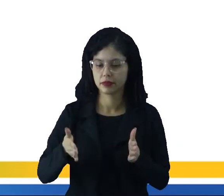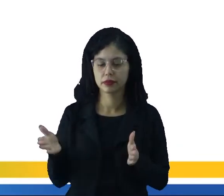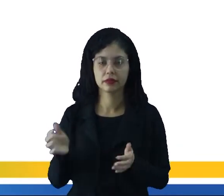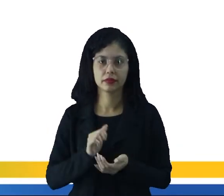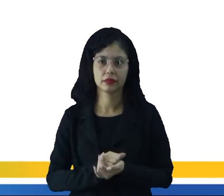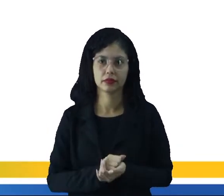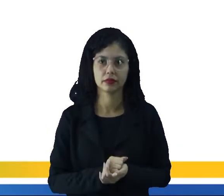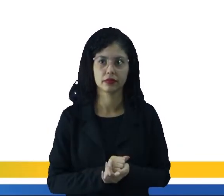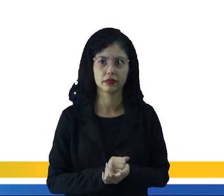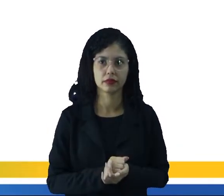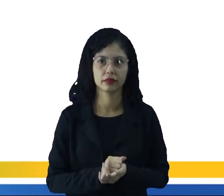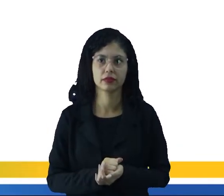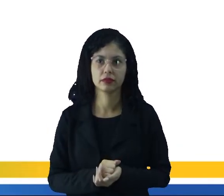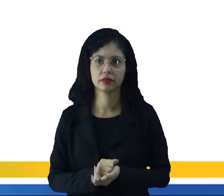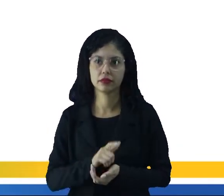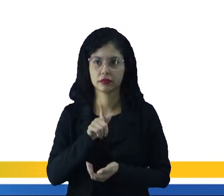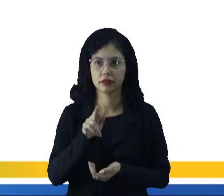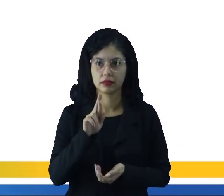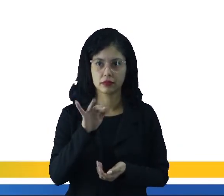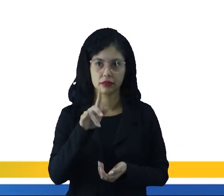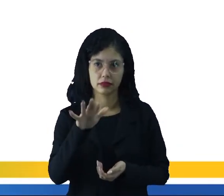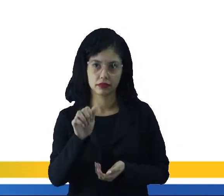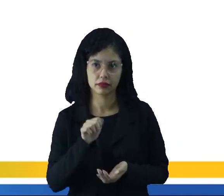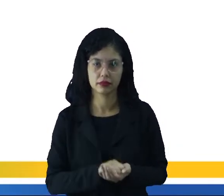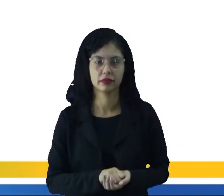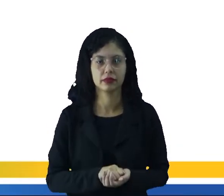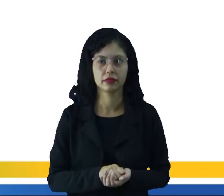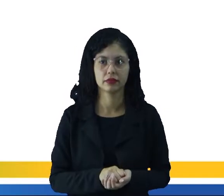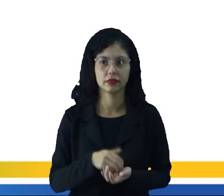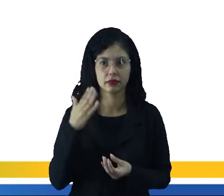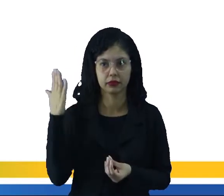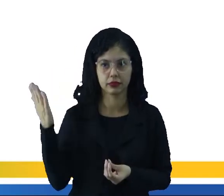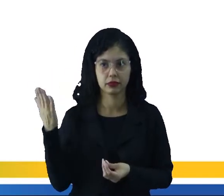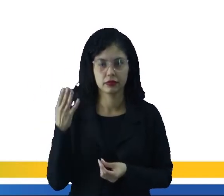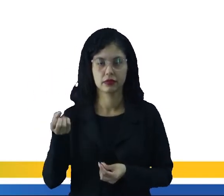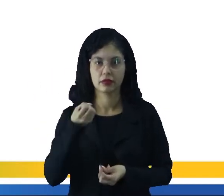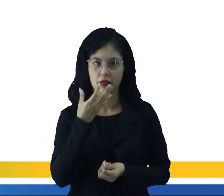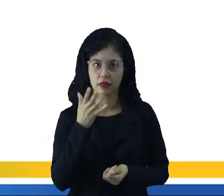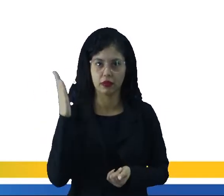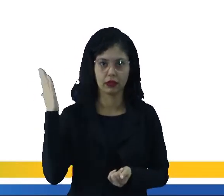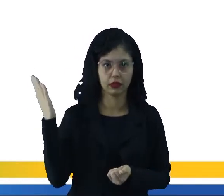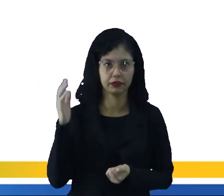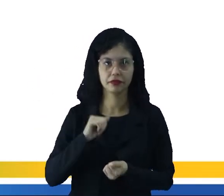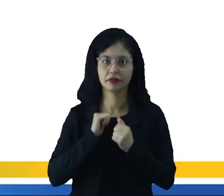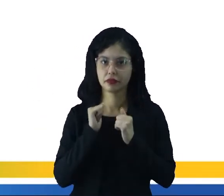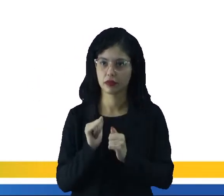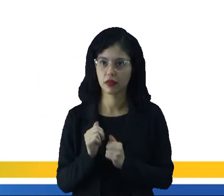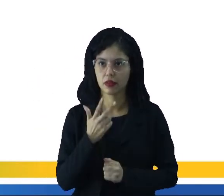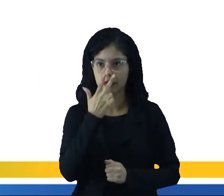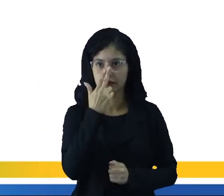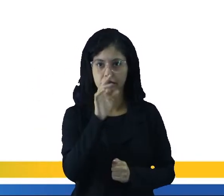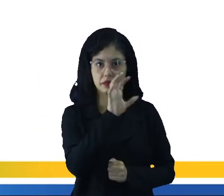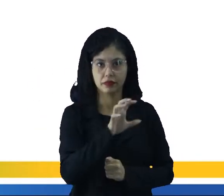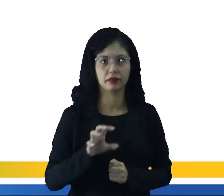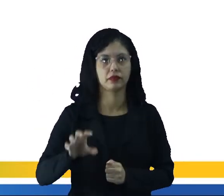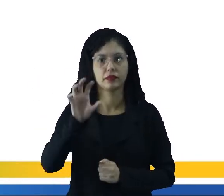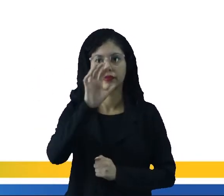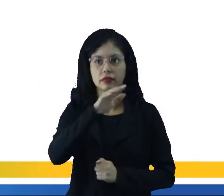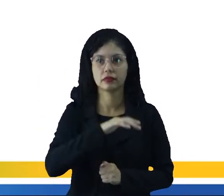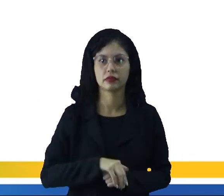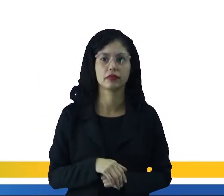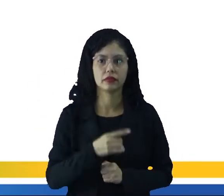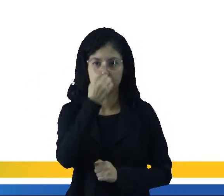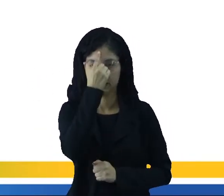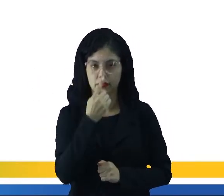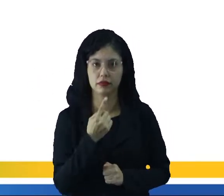na outra coluna, você tem a escala gráfica. Você vai ter essas formas das quais podem aparecer nos mapas,